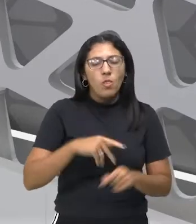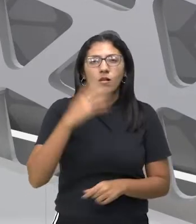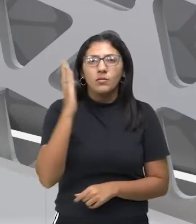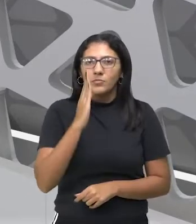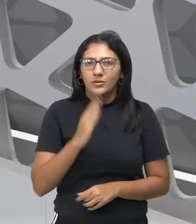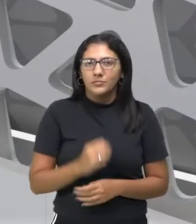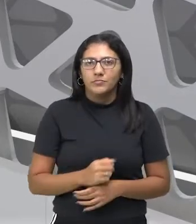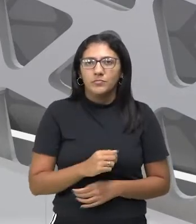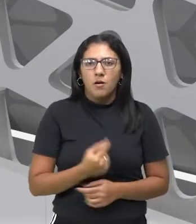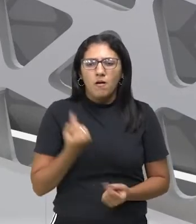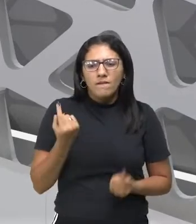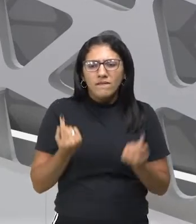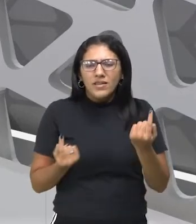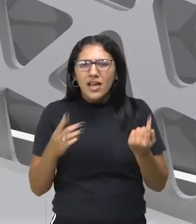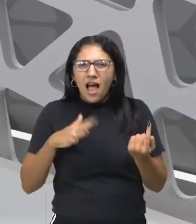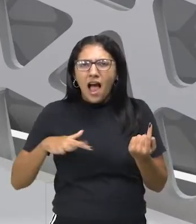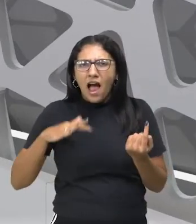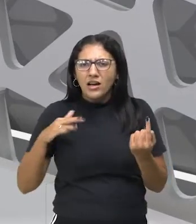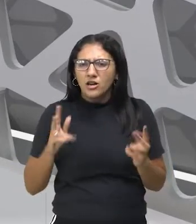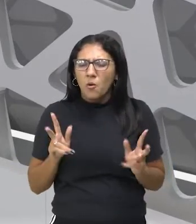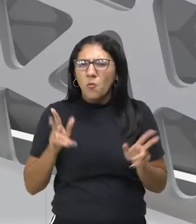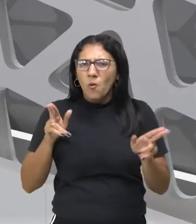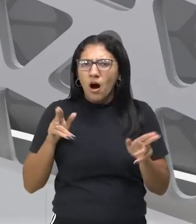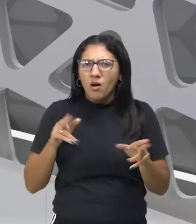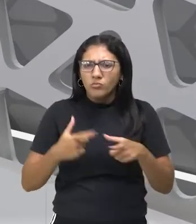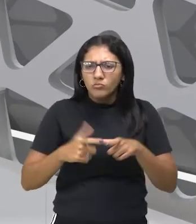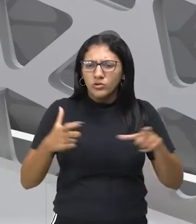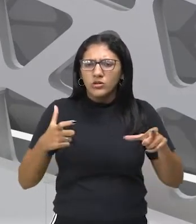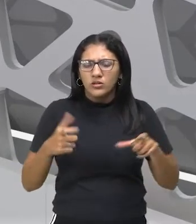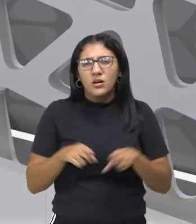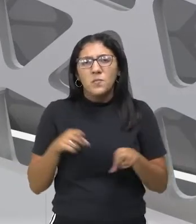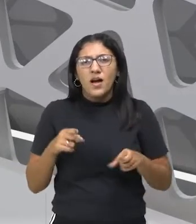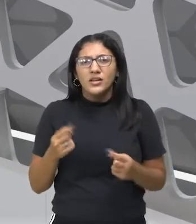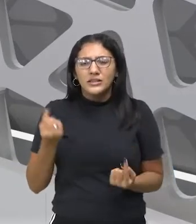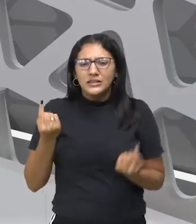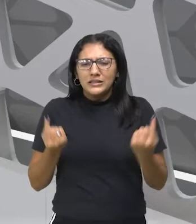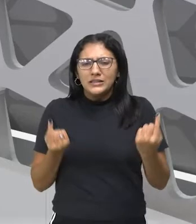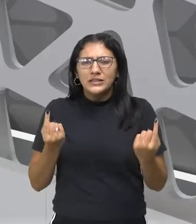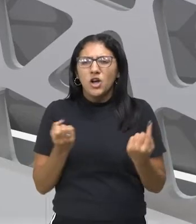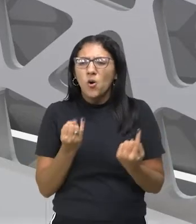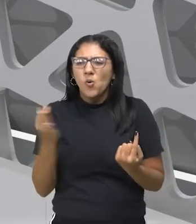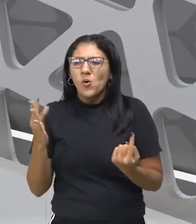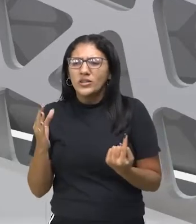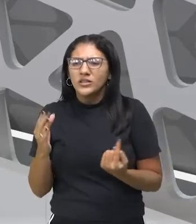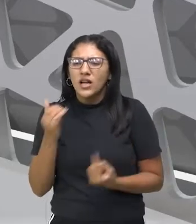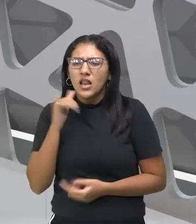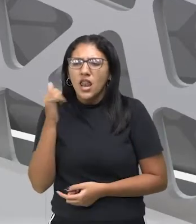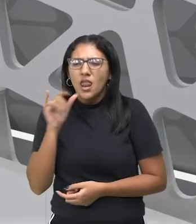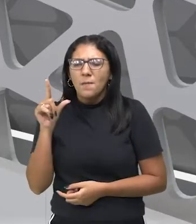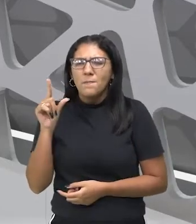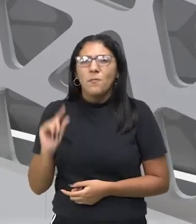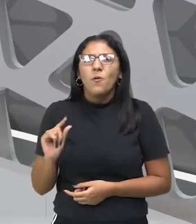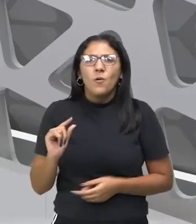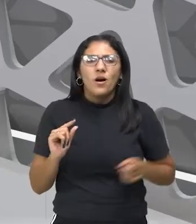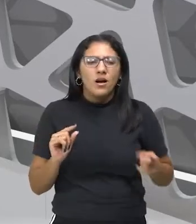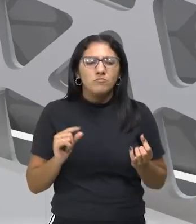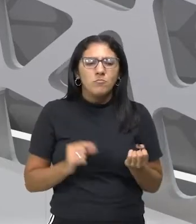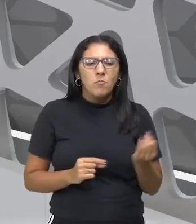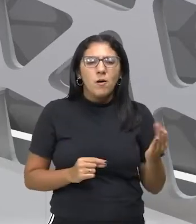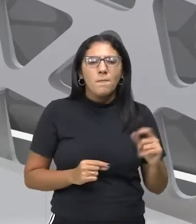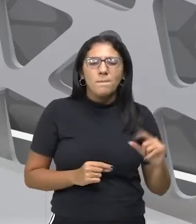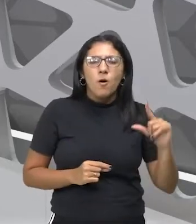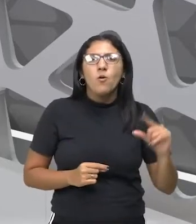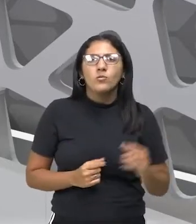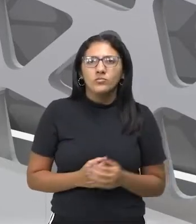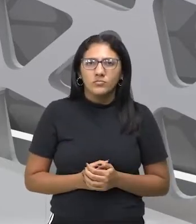áreas tão grandes, do mesmo tamanho e possuem, então, produção de energia hidrelétrica diferentes? É porque lá em Itaipu está no rio